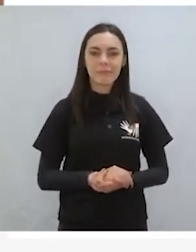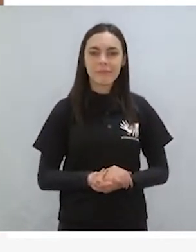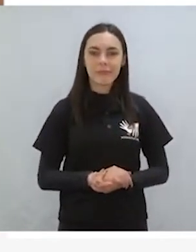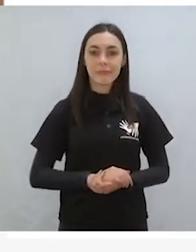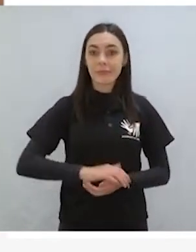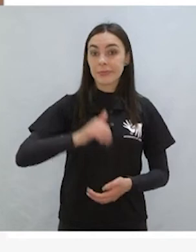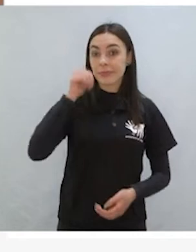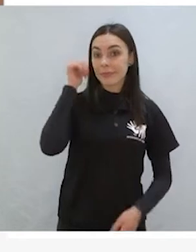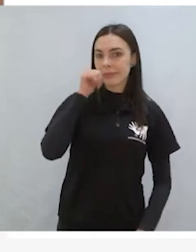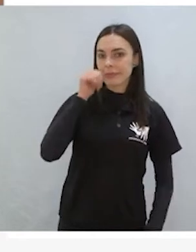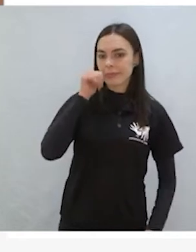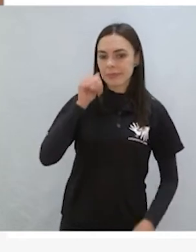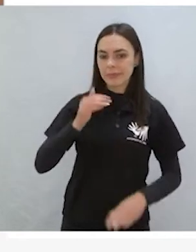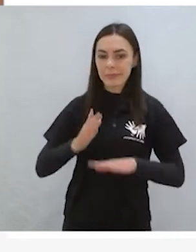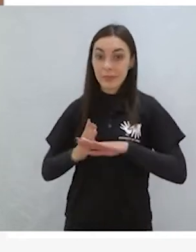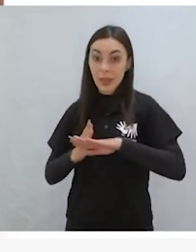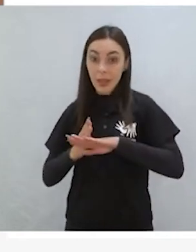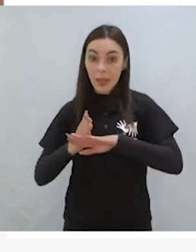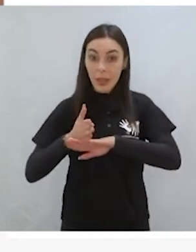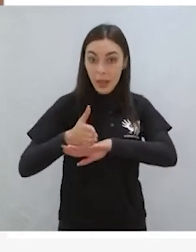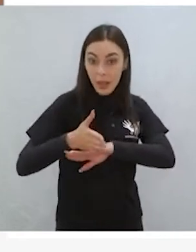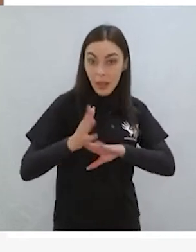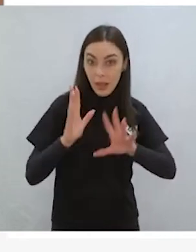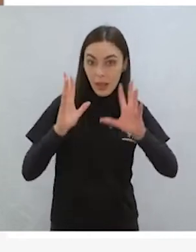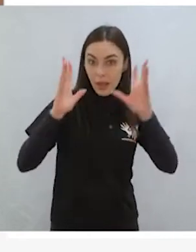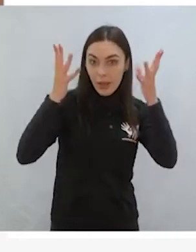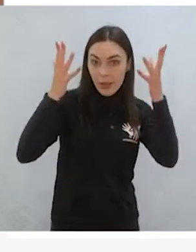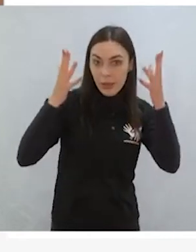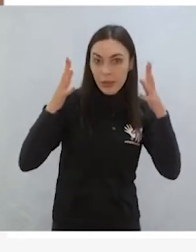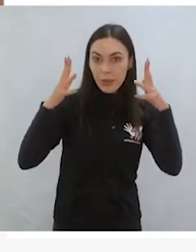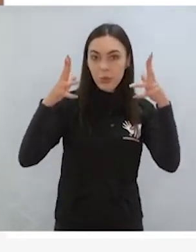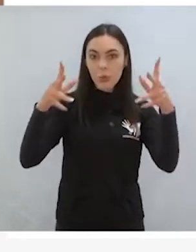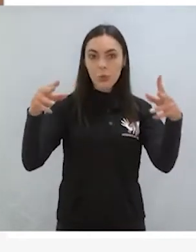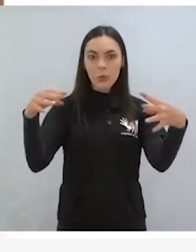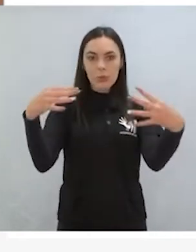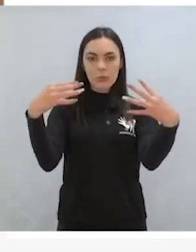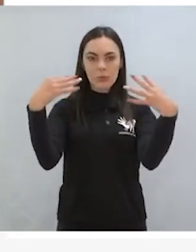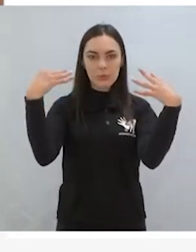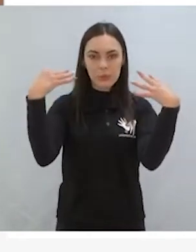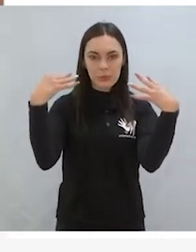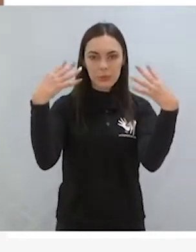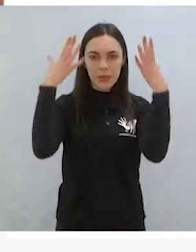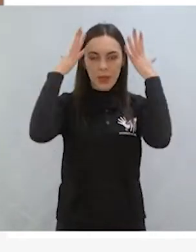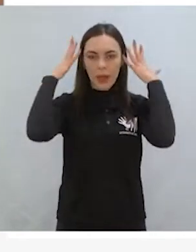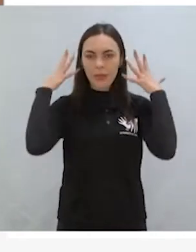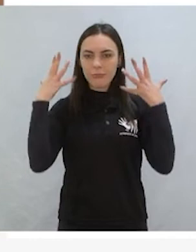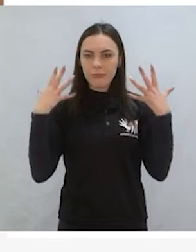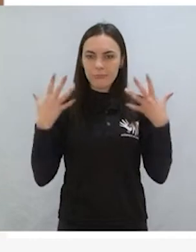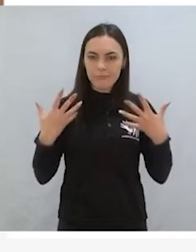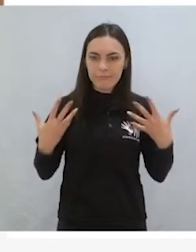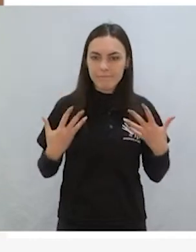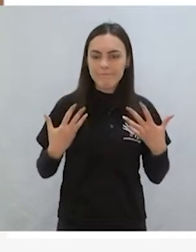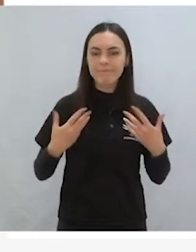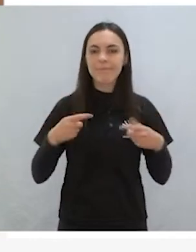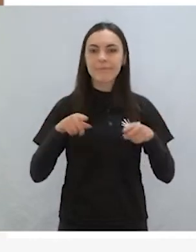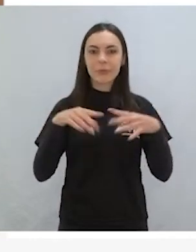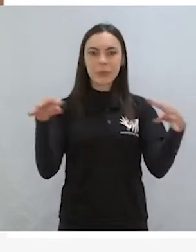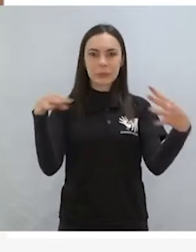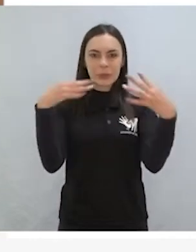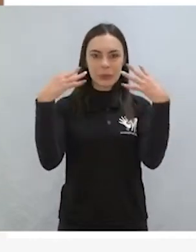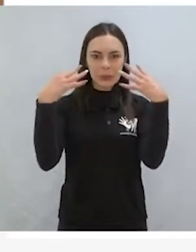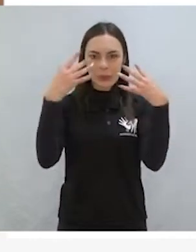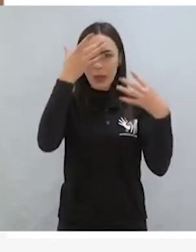Quando Cinderela entrou no baile, todos olharam para seus belos cabelos, para seu